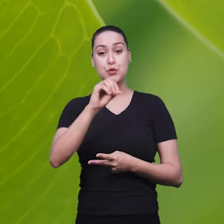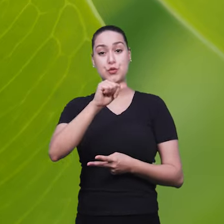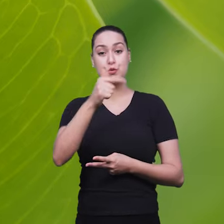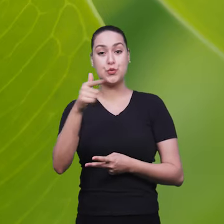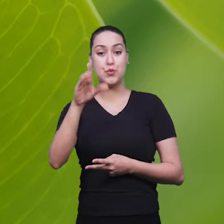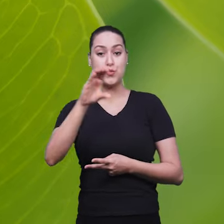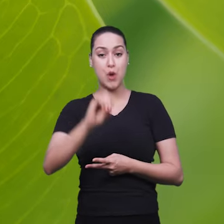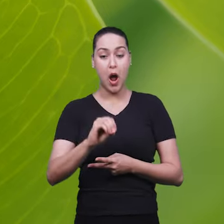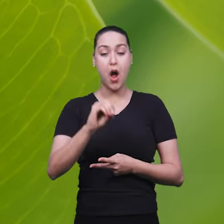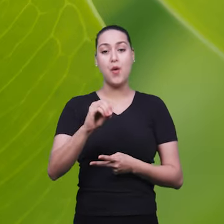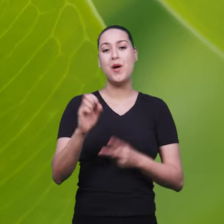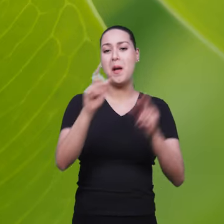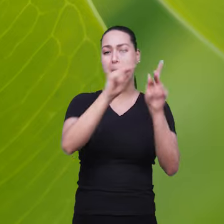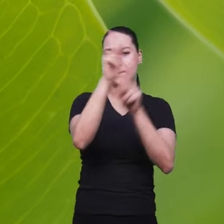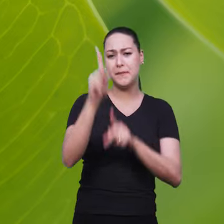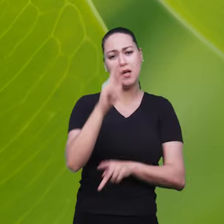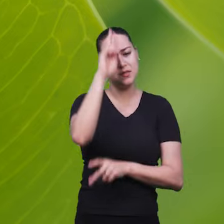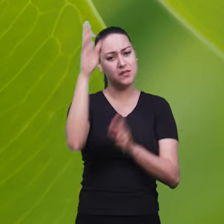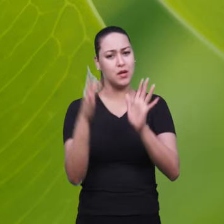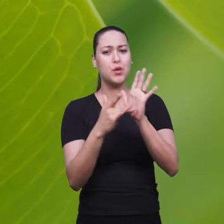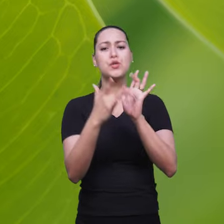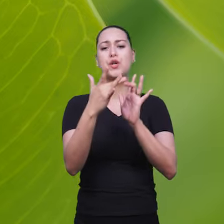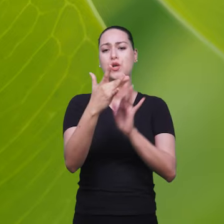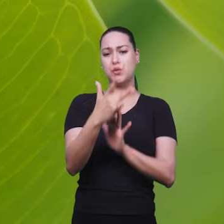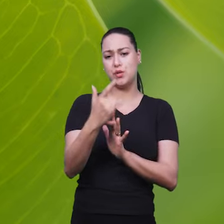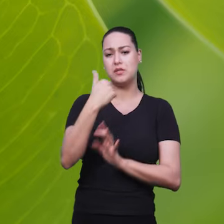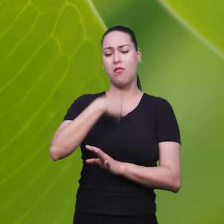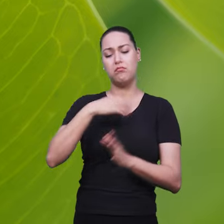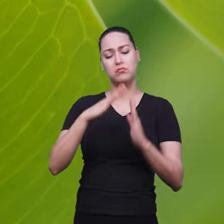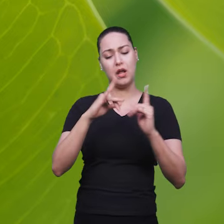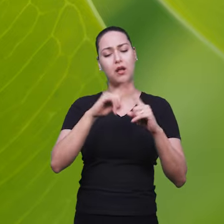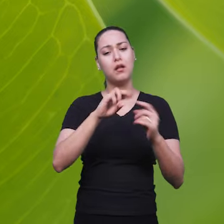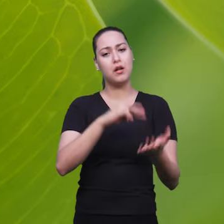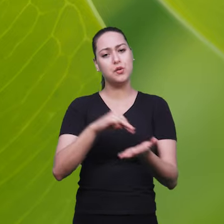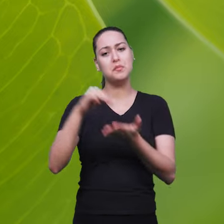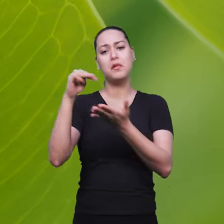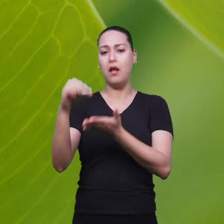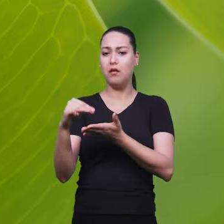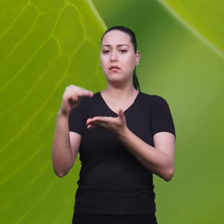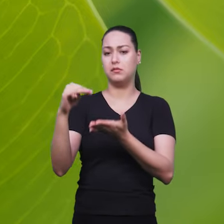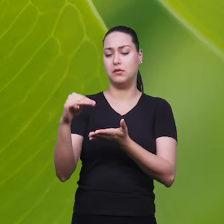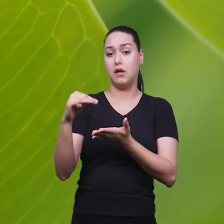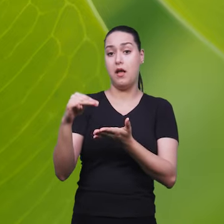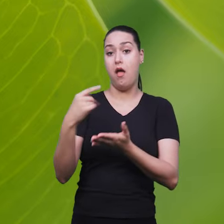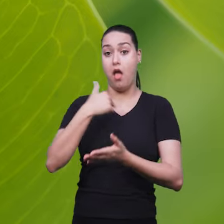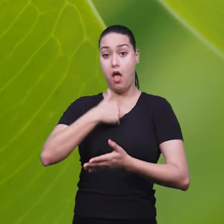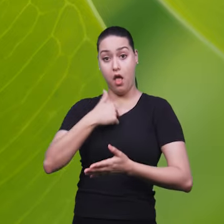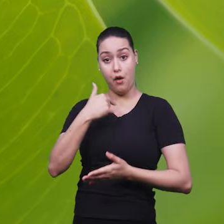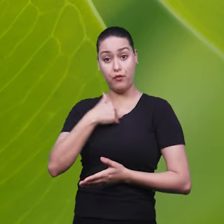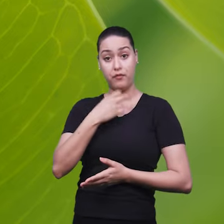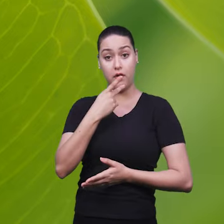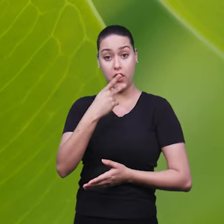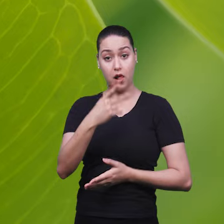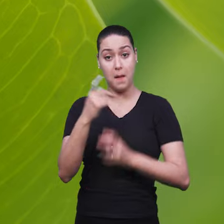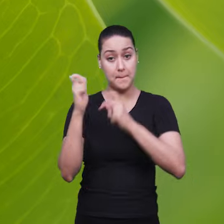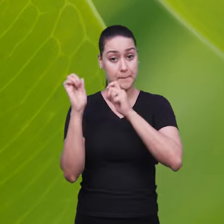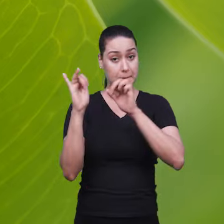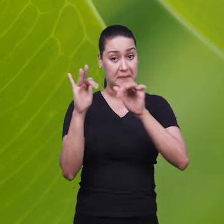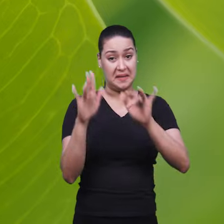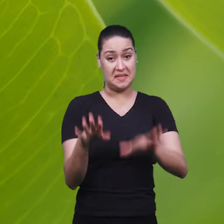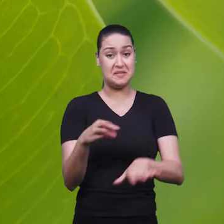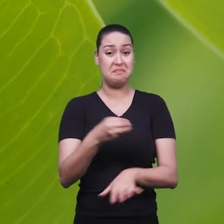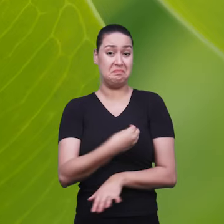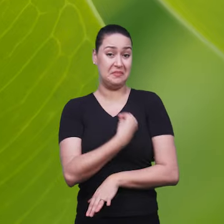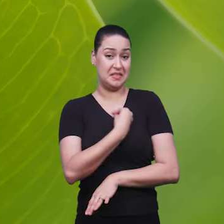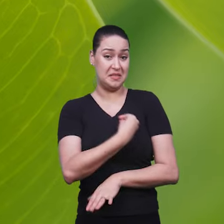Cristã Maranata, aqui na cidade de Natal, no bairro de Mirassol, Ministério do Pastor Luanda, e estou passando para dizer da bênção que tem sido